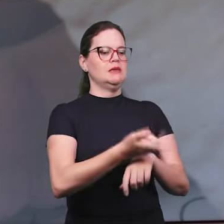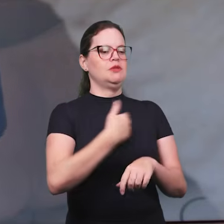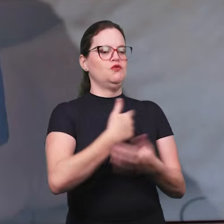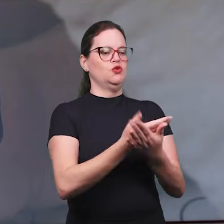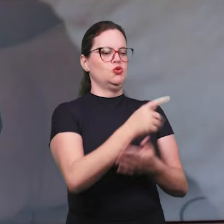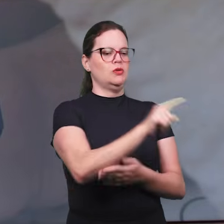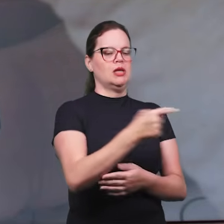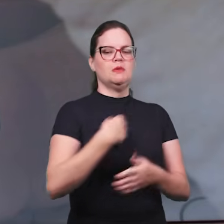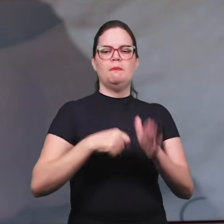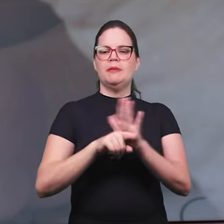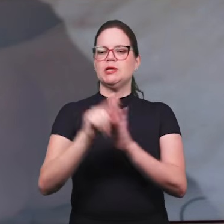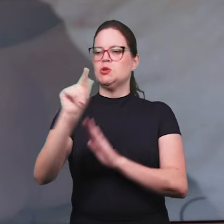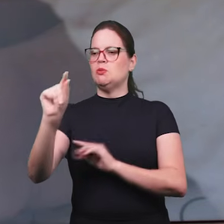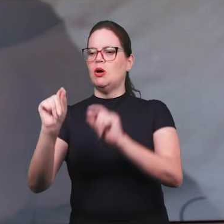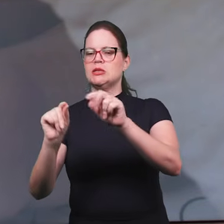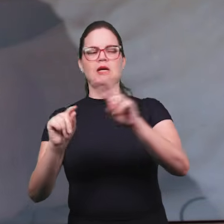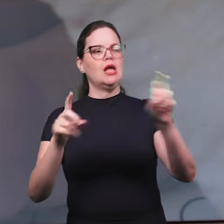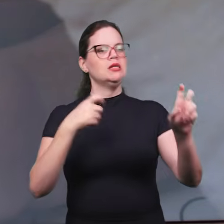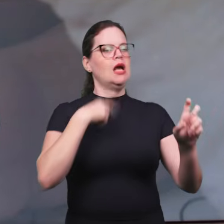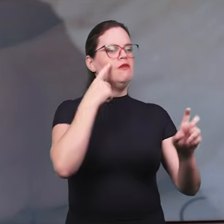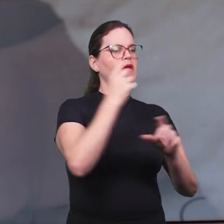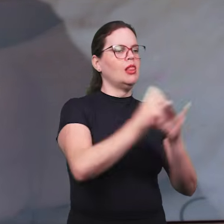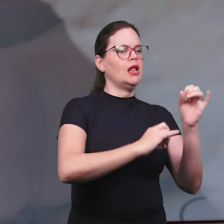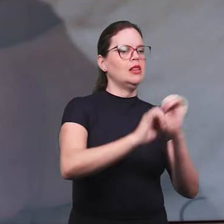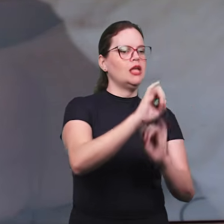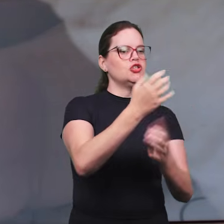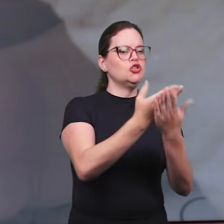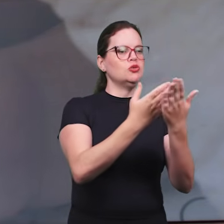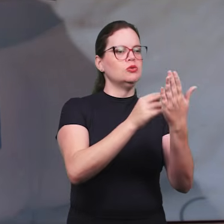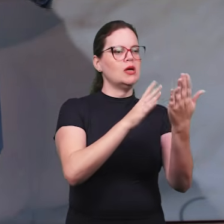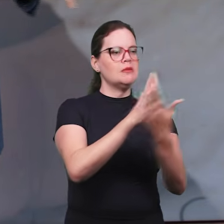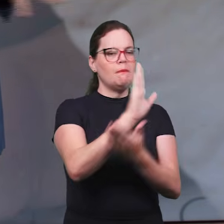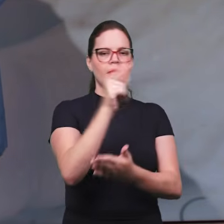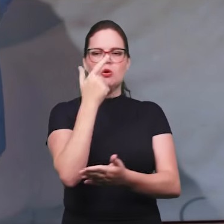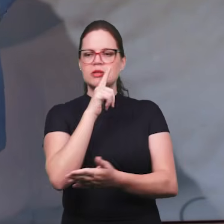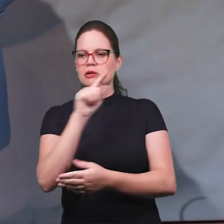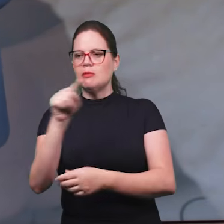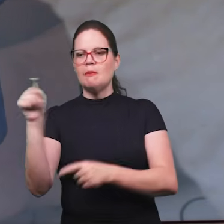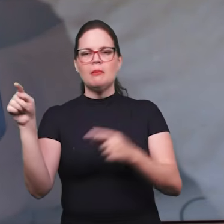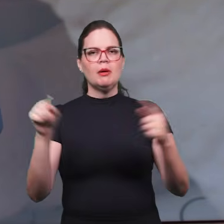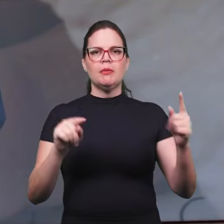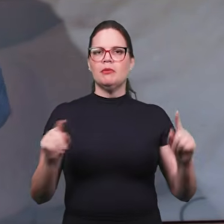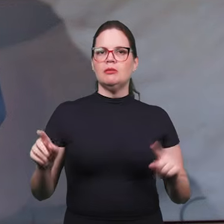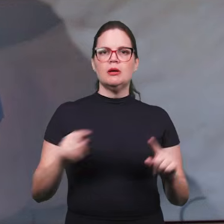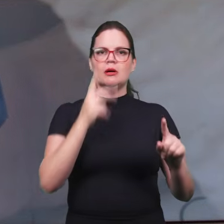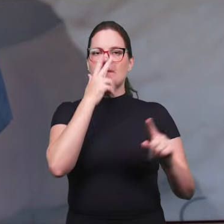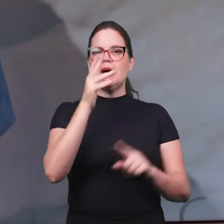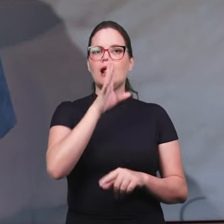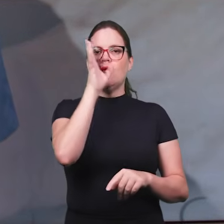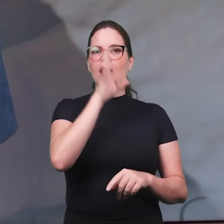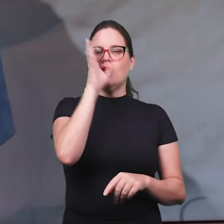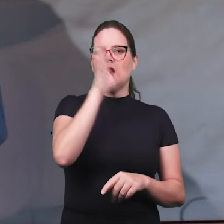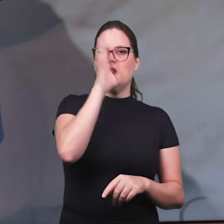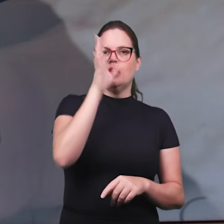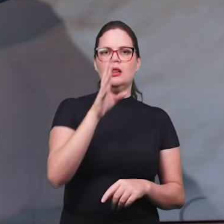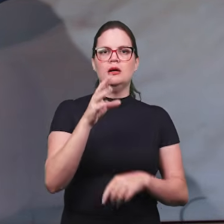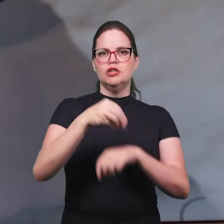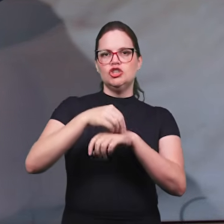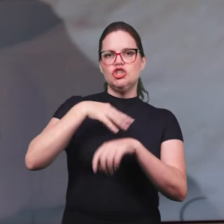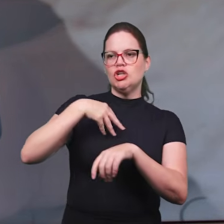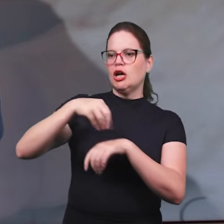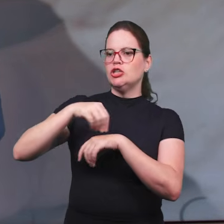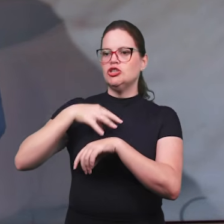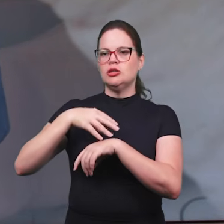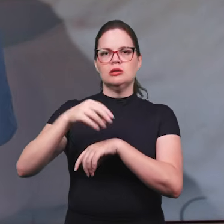gosto, pesquisa. Eu vi uma pessoa na internet falando que estudou assim e passou. Tudo bem, pegou umas dicas ali em